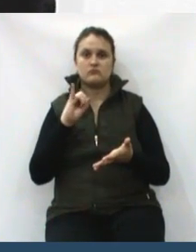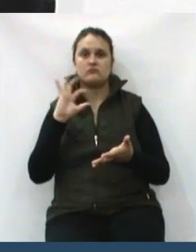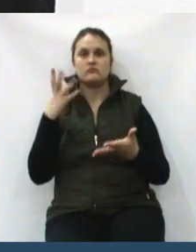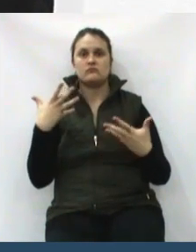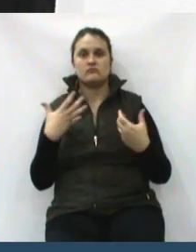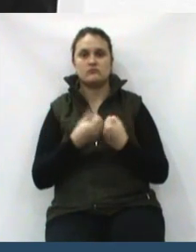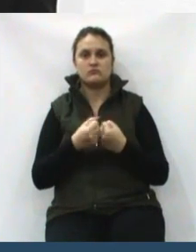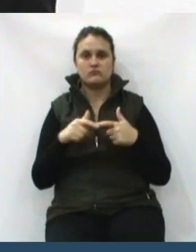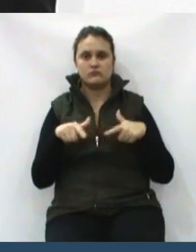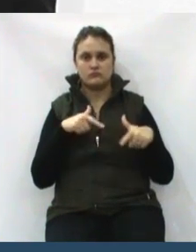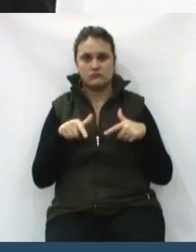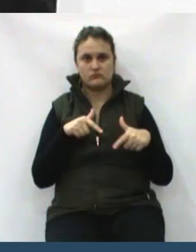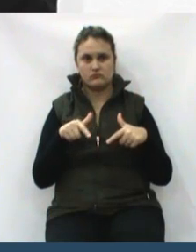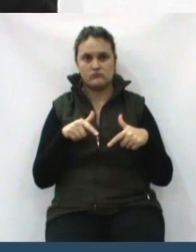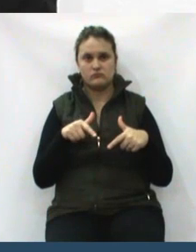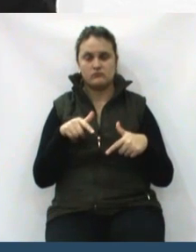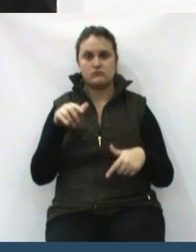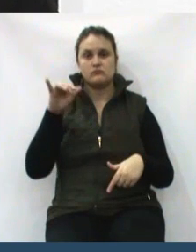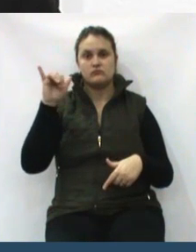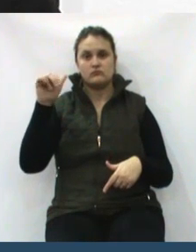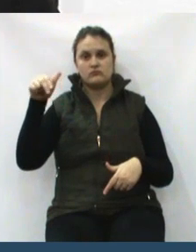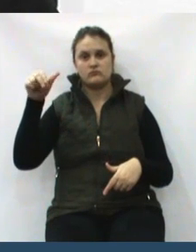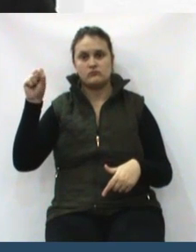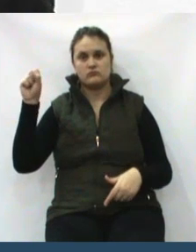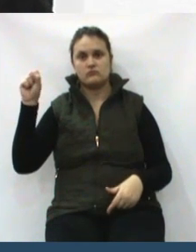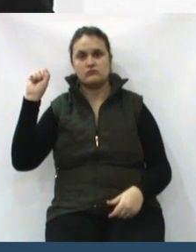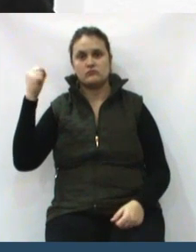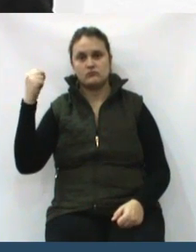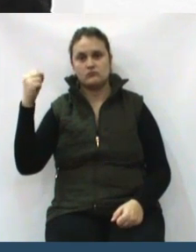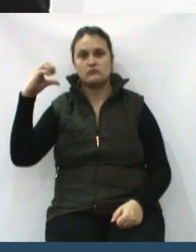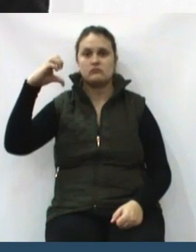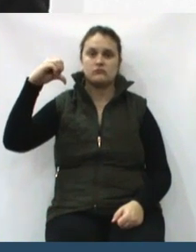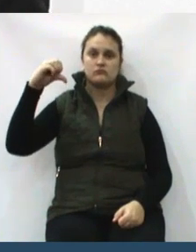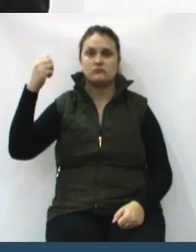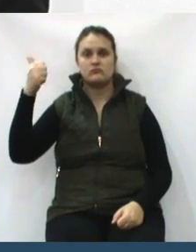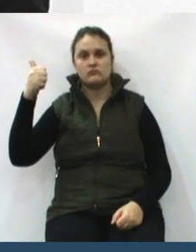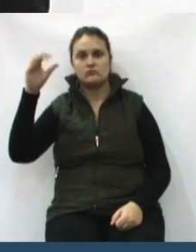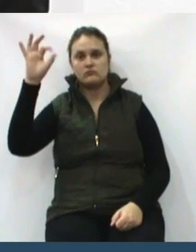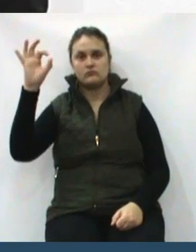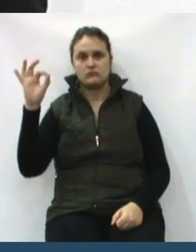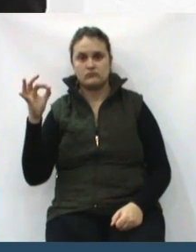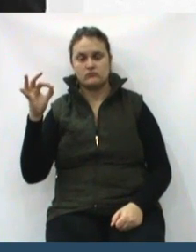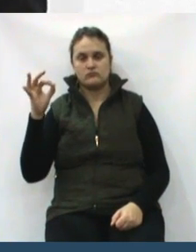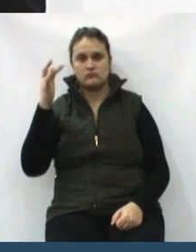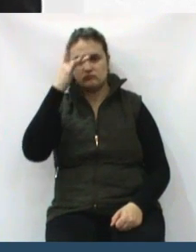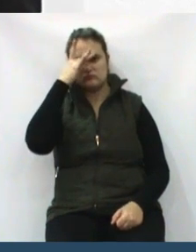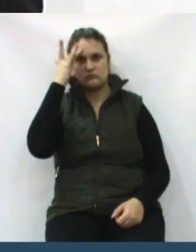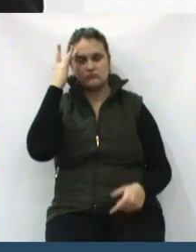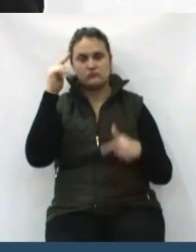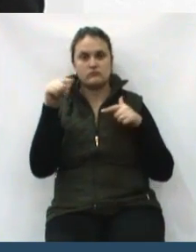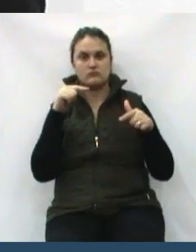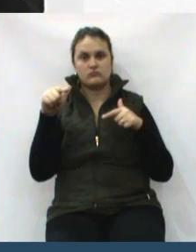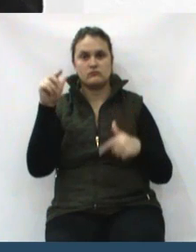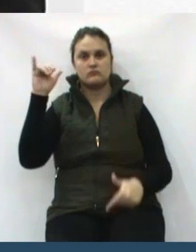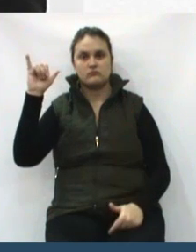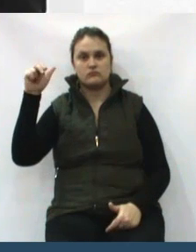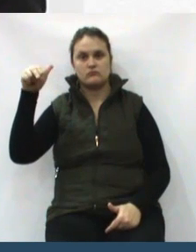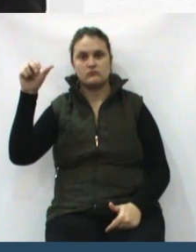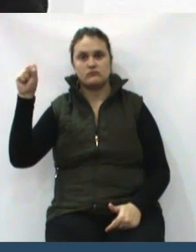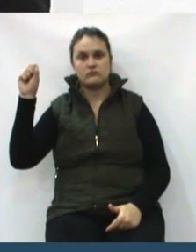O INSS cobra 8%, 9% ou 11% do empregado. O